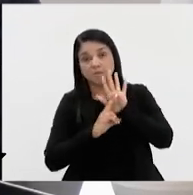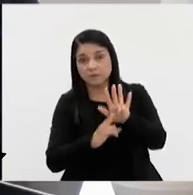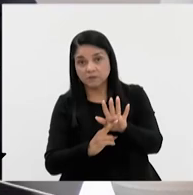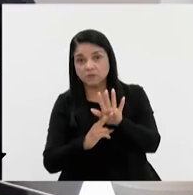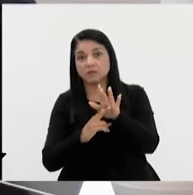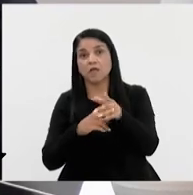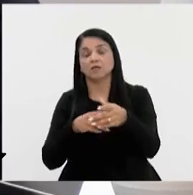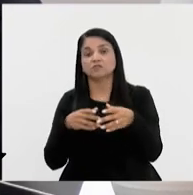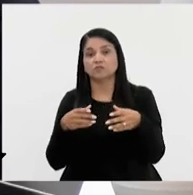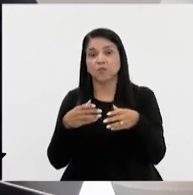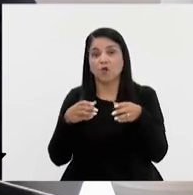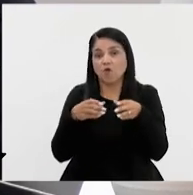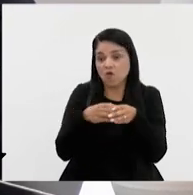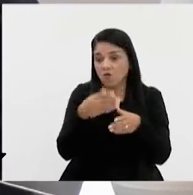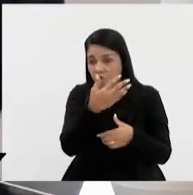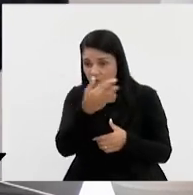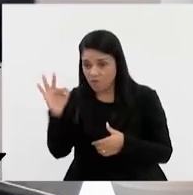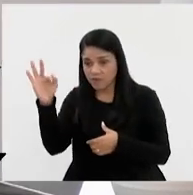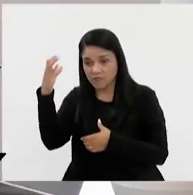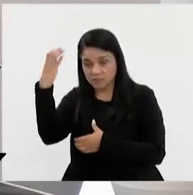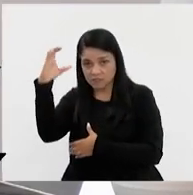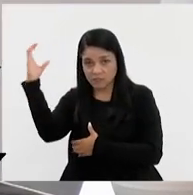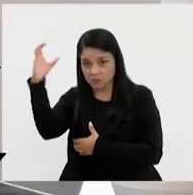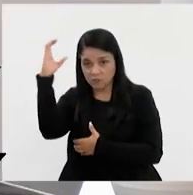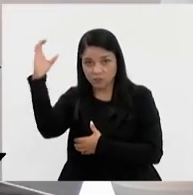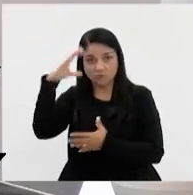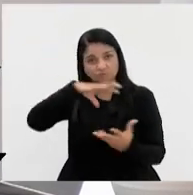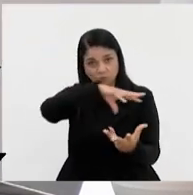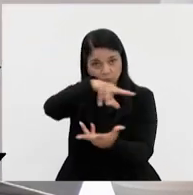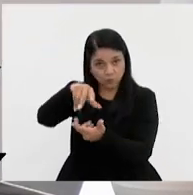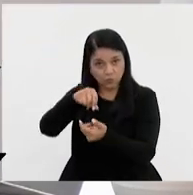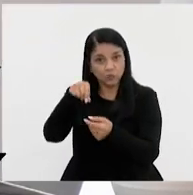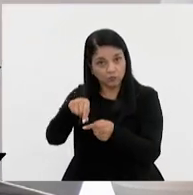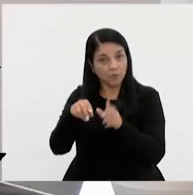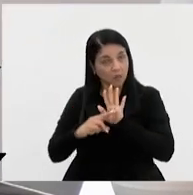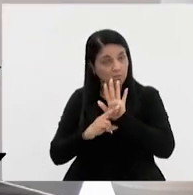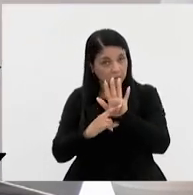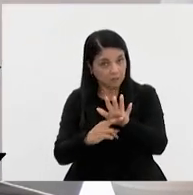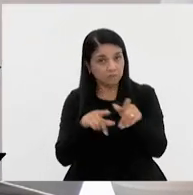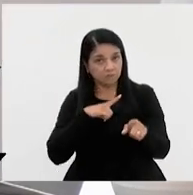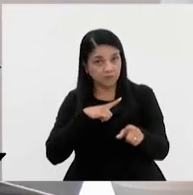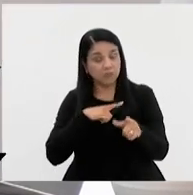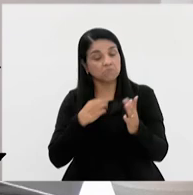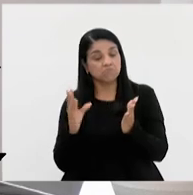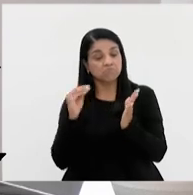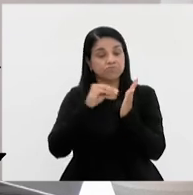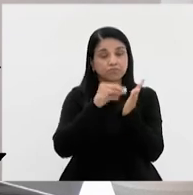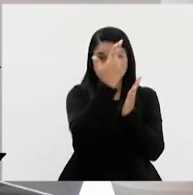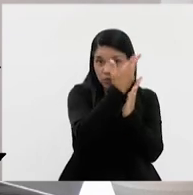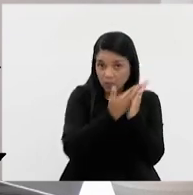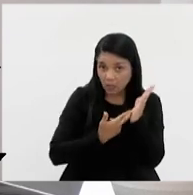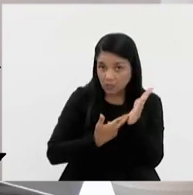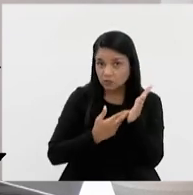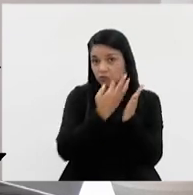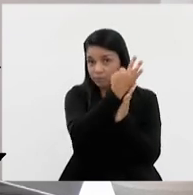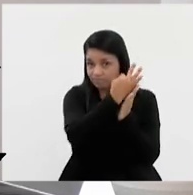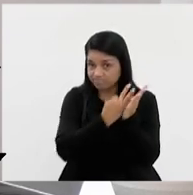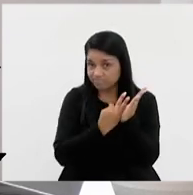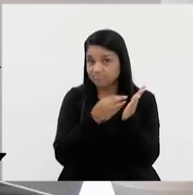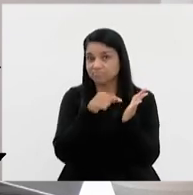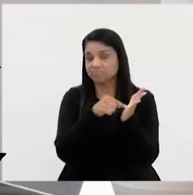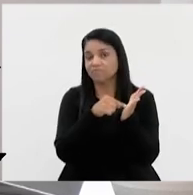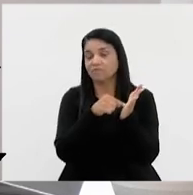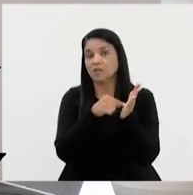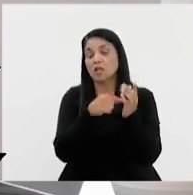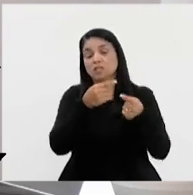numa confederação nacional. É algo sensível também para colocar no texto nesse momento, porque será objeto de uma